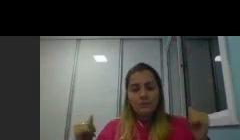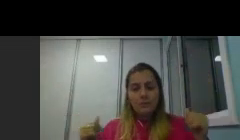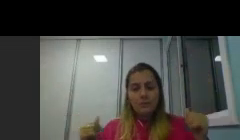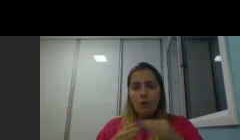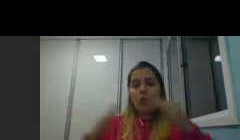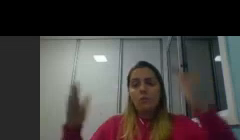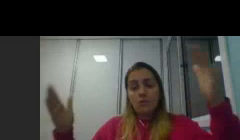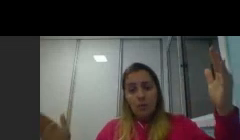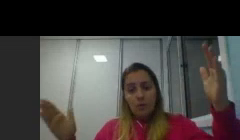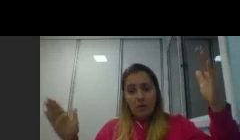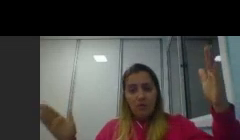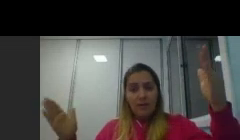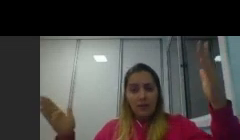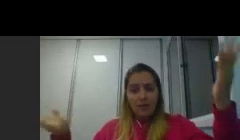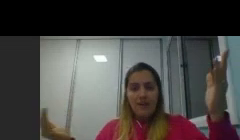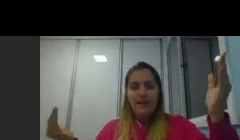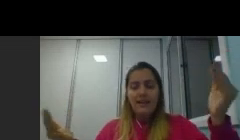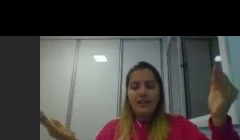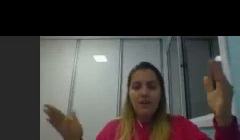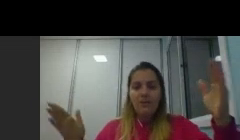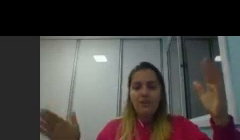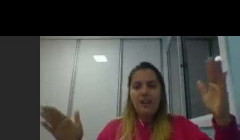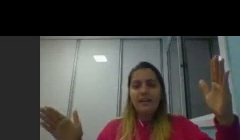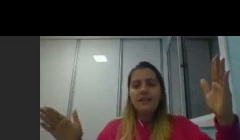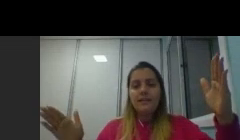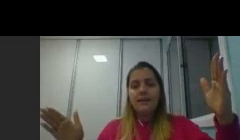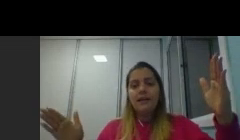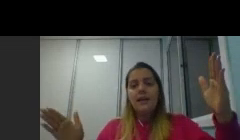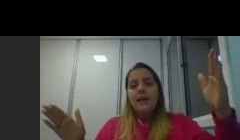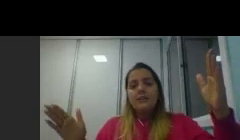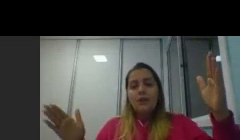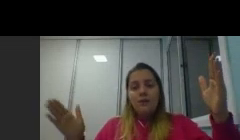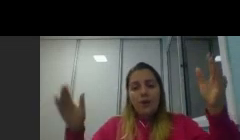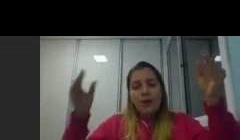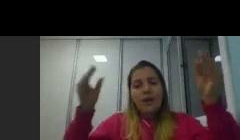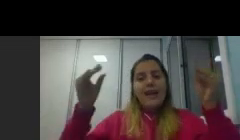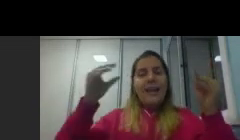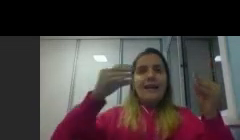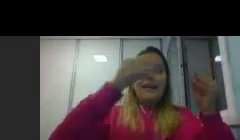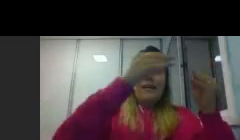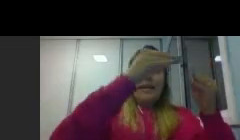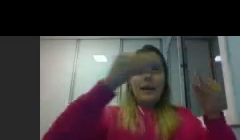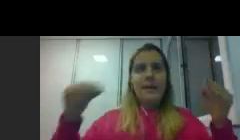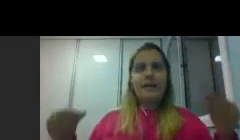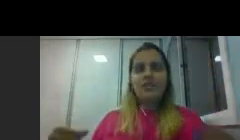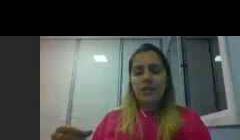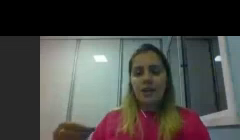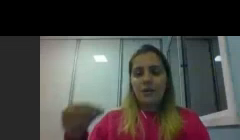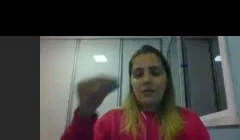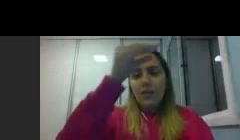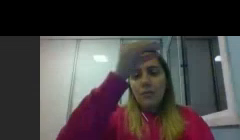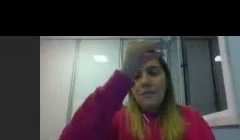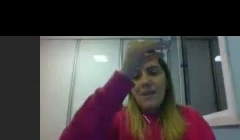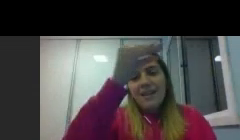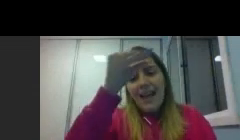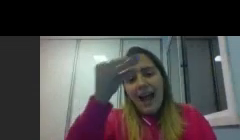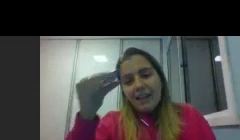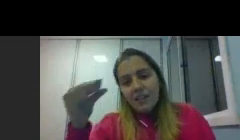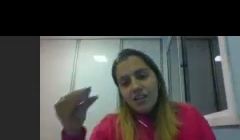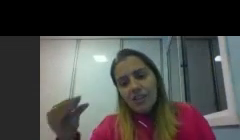1, meu cromossomo número 1, que a gente fala, né, de forma generalista. Se eu for olhar lá quimicamente, eu